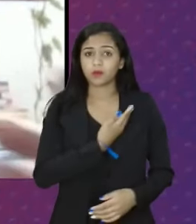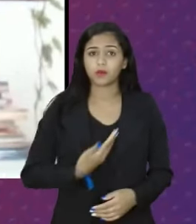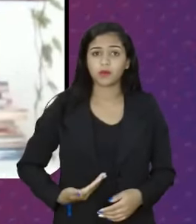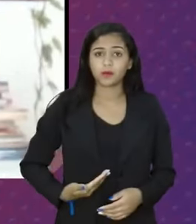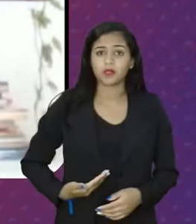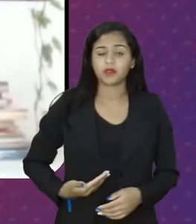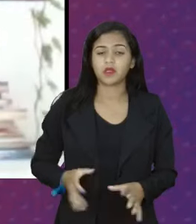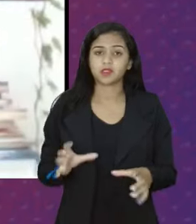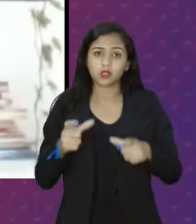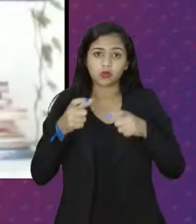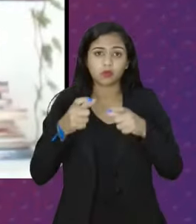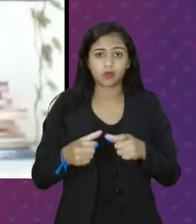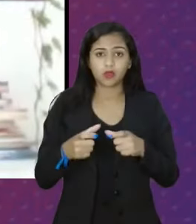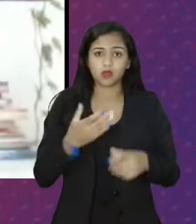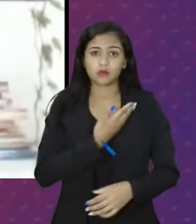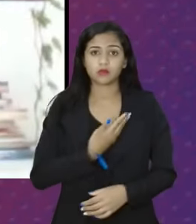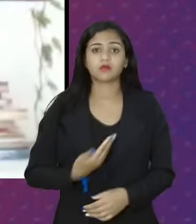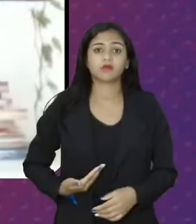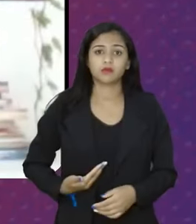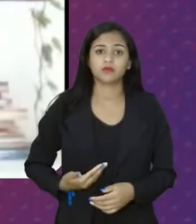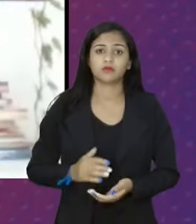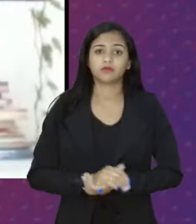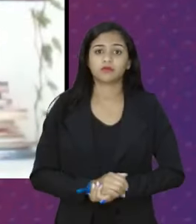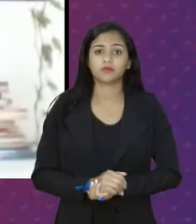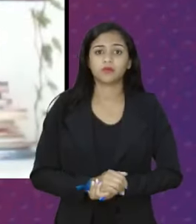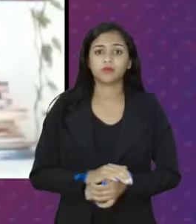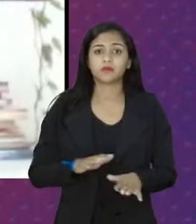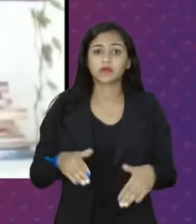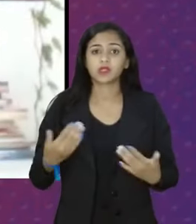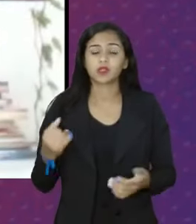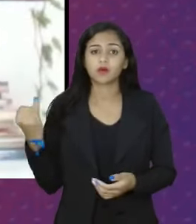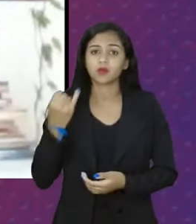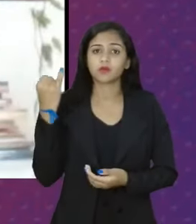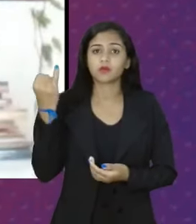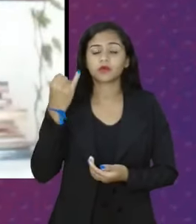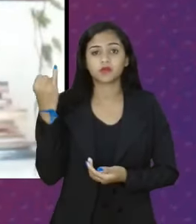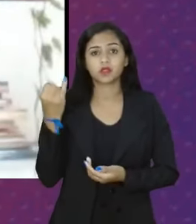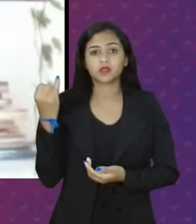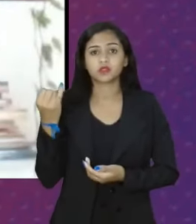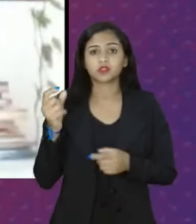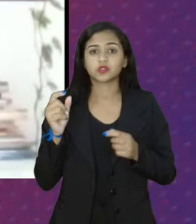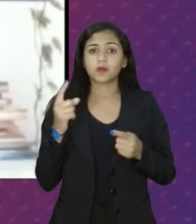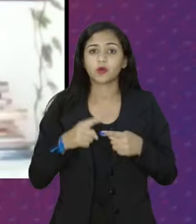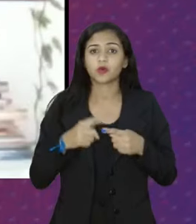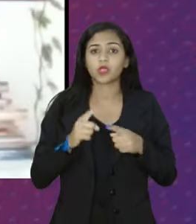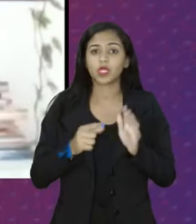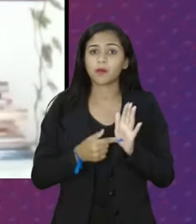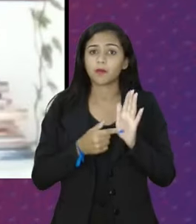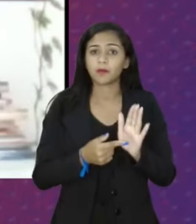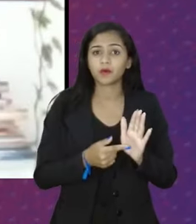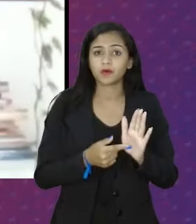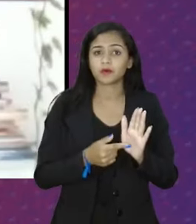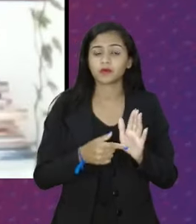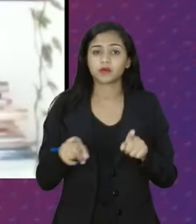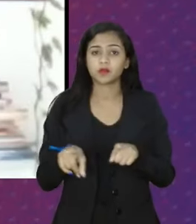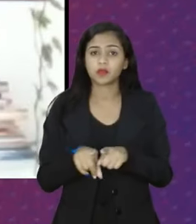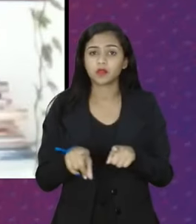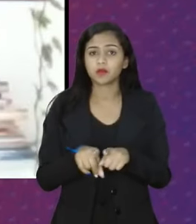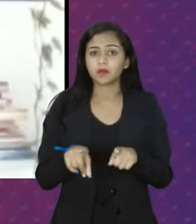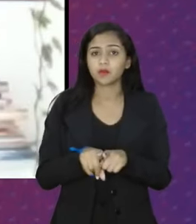em espaços públicos. Isso é muito importante, porque demonstra também